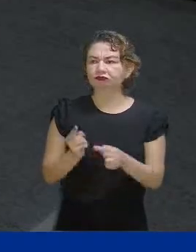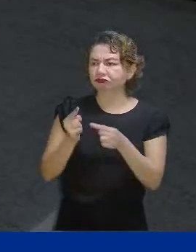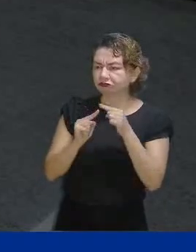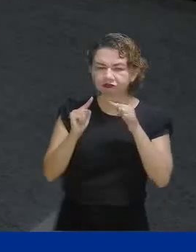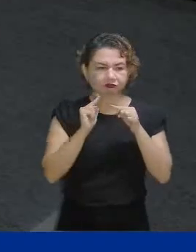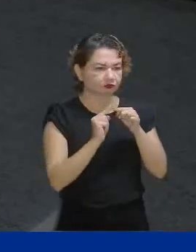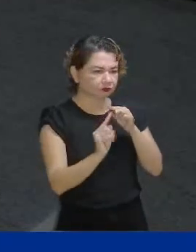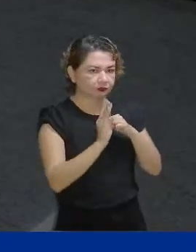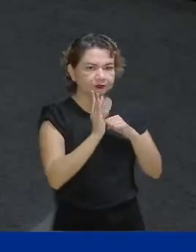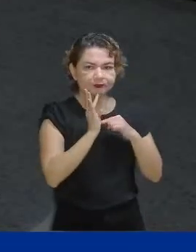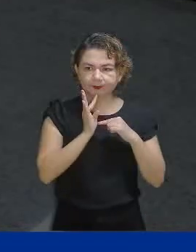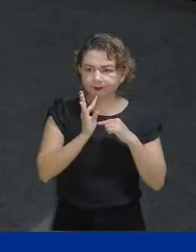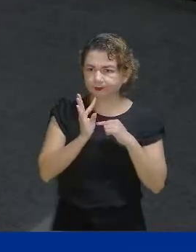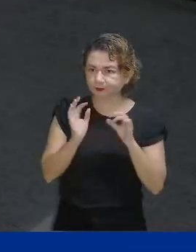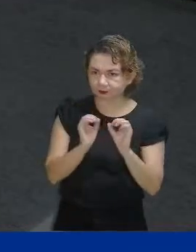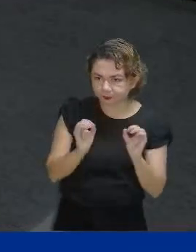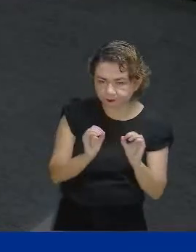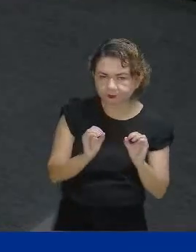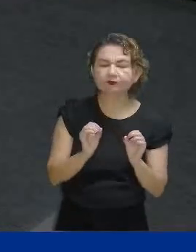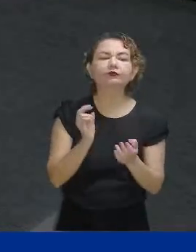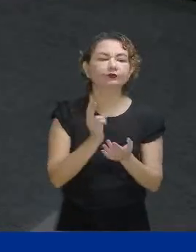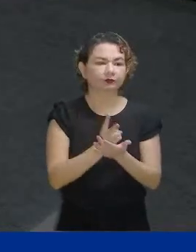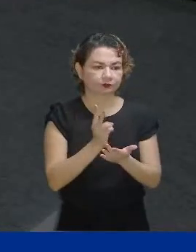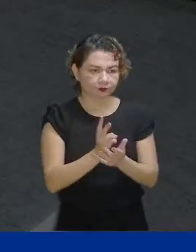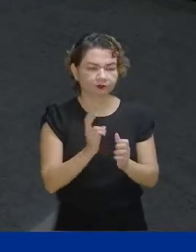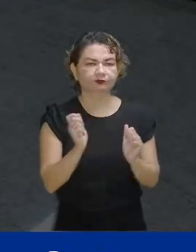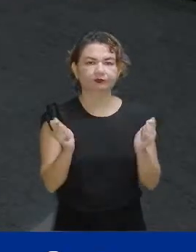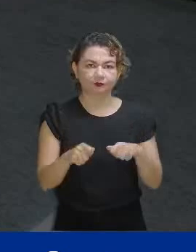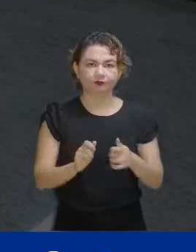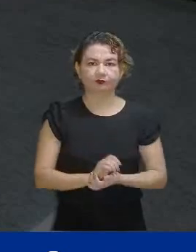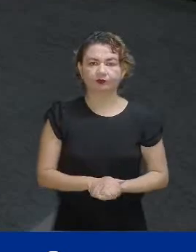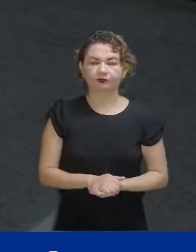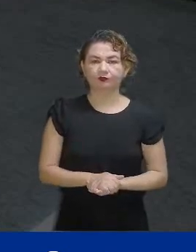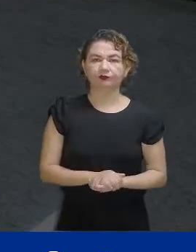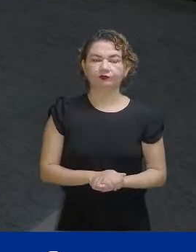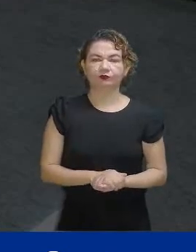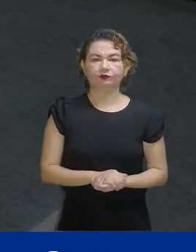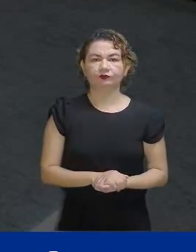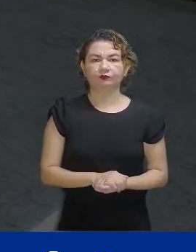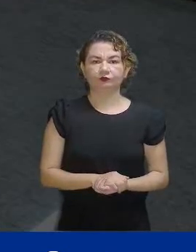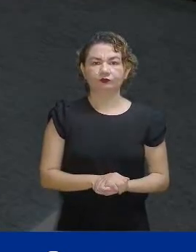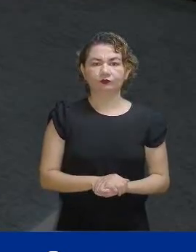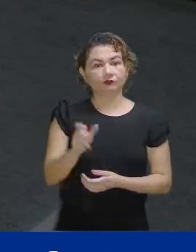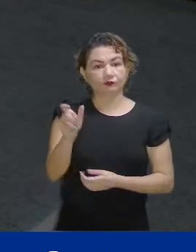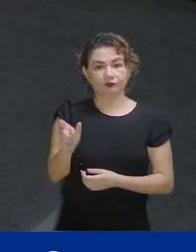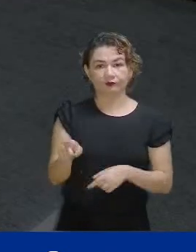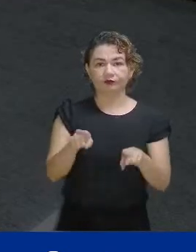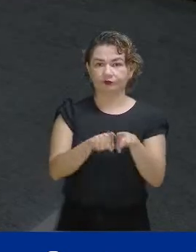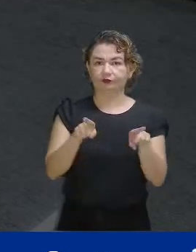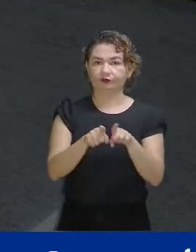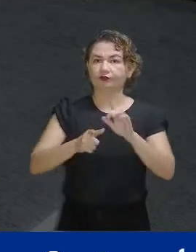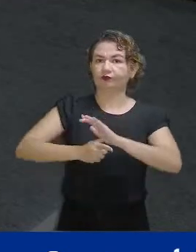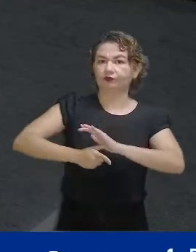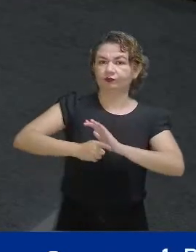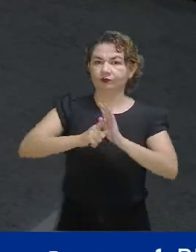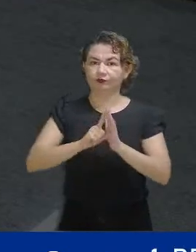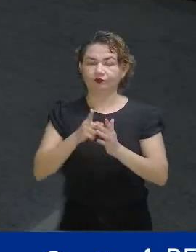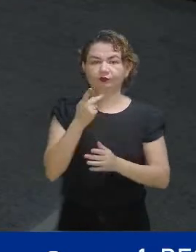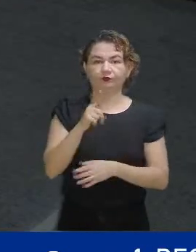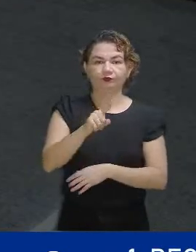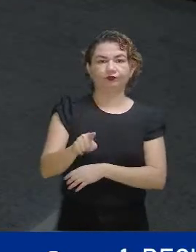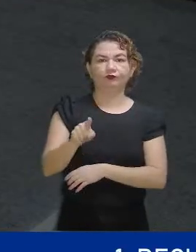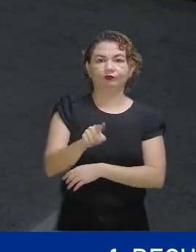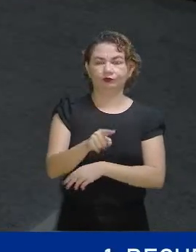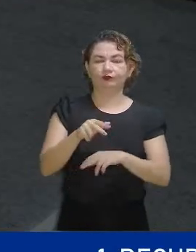ao conhecimento? Nenhuma. Vossa Excelência pode prosseguir. A parte recorrente, preliminarmente, alega